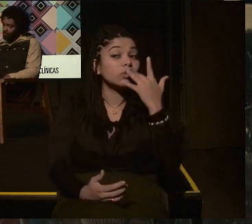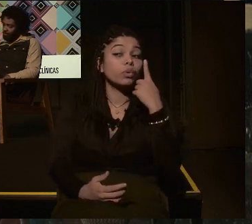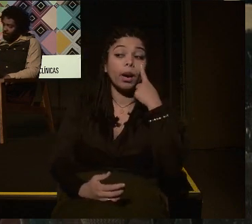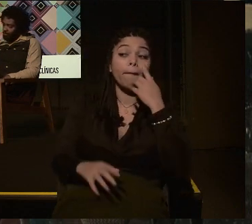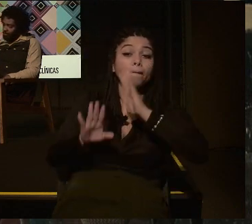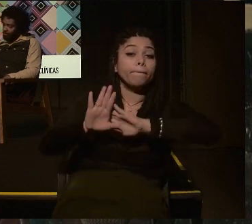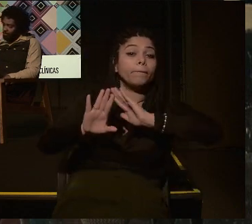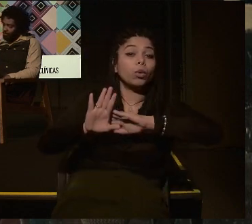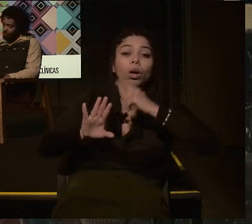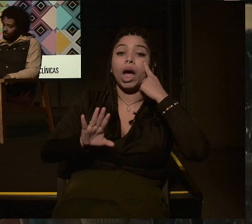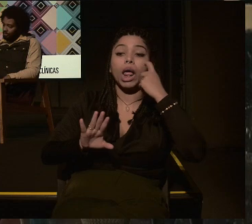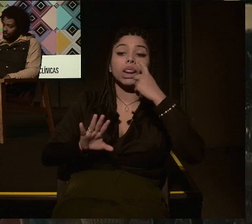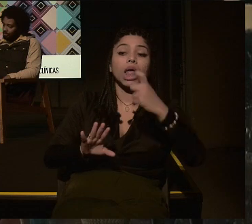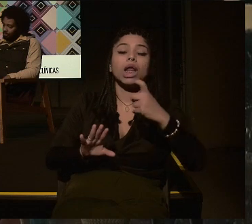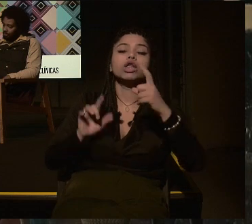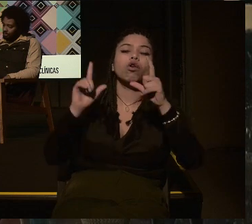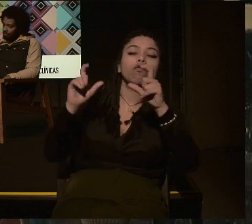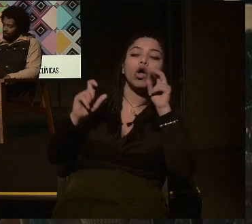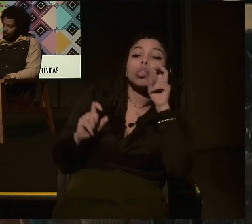Né?